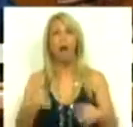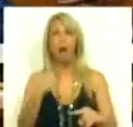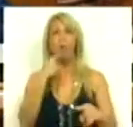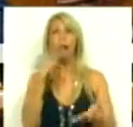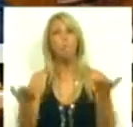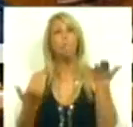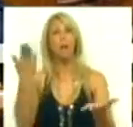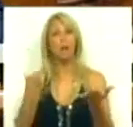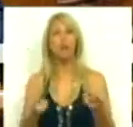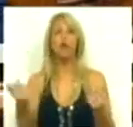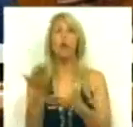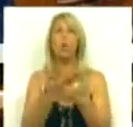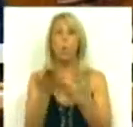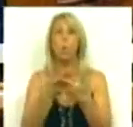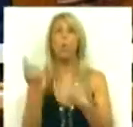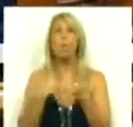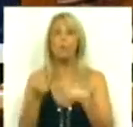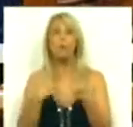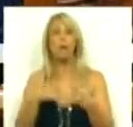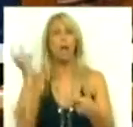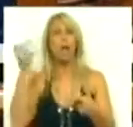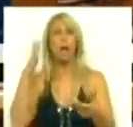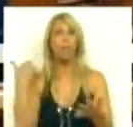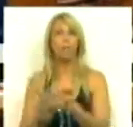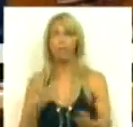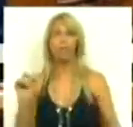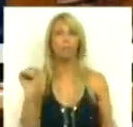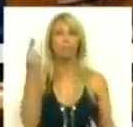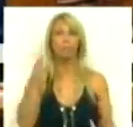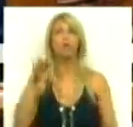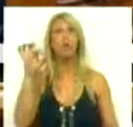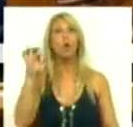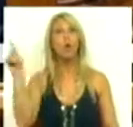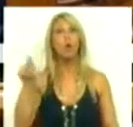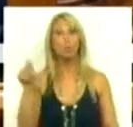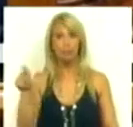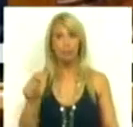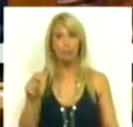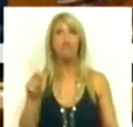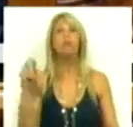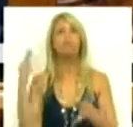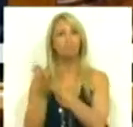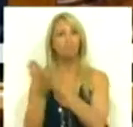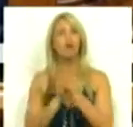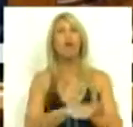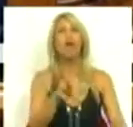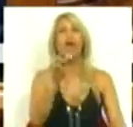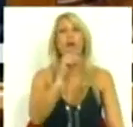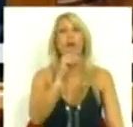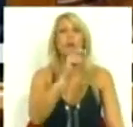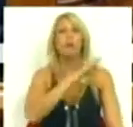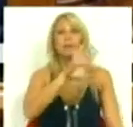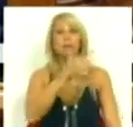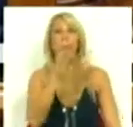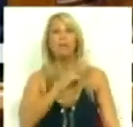comercial pela primeira vez em muitos anos. O excedente comercial dos primeiros 8 meses do ano foi de 315 milhões de euros, conseguindo